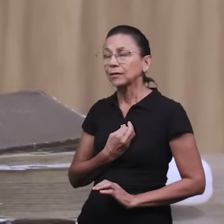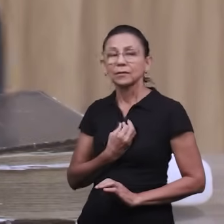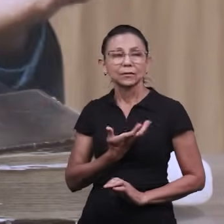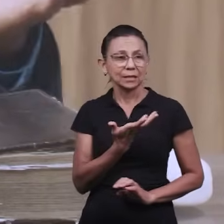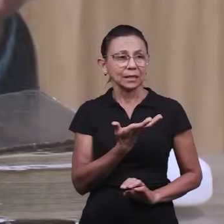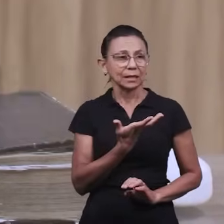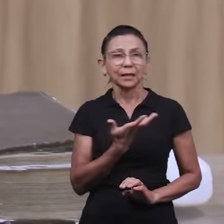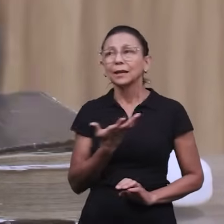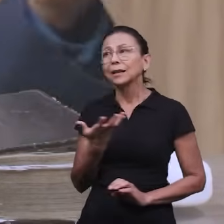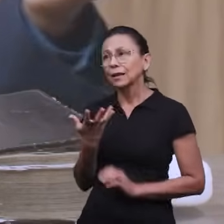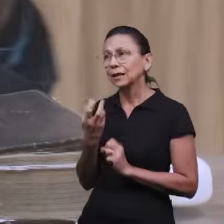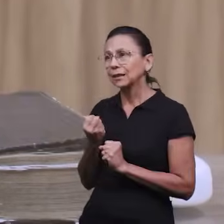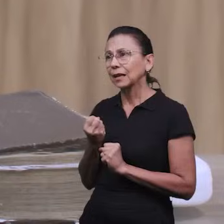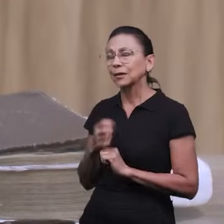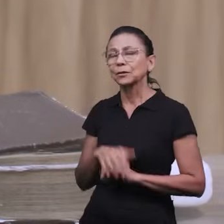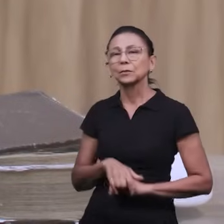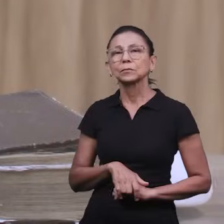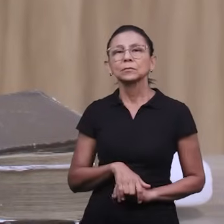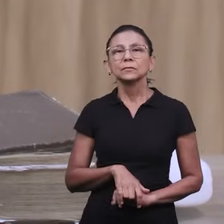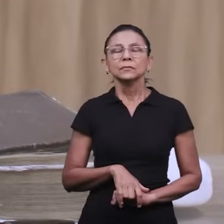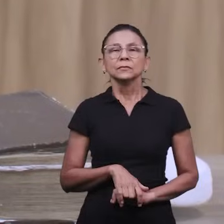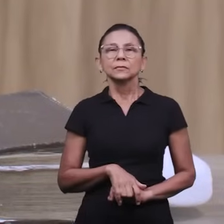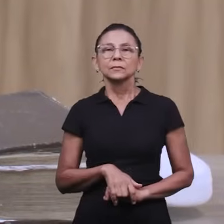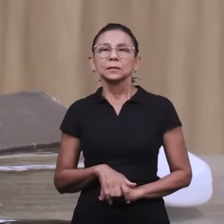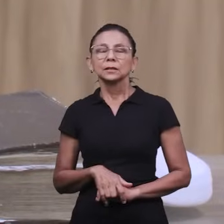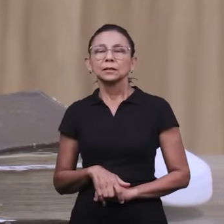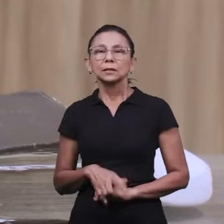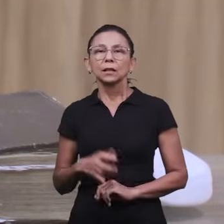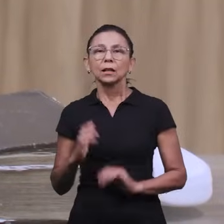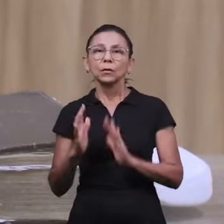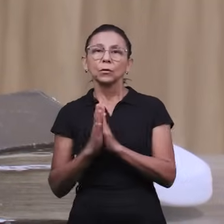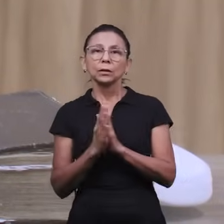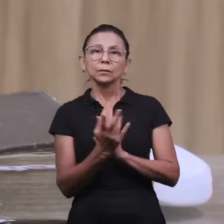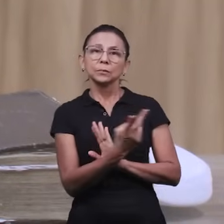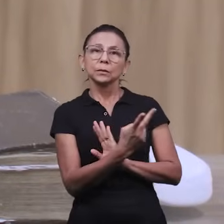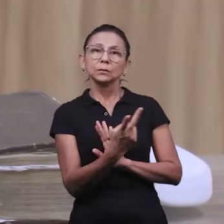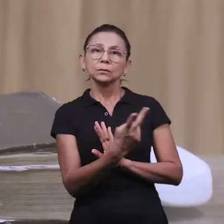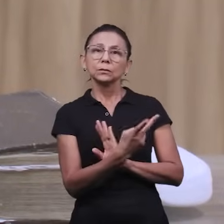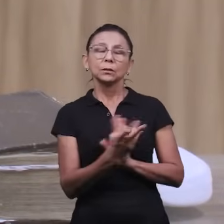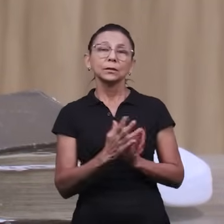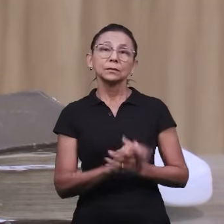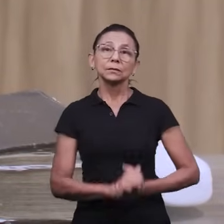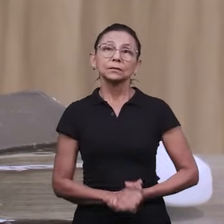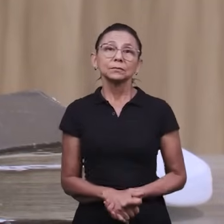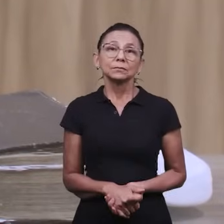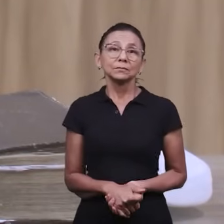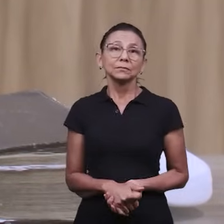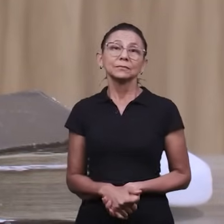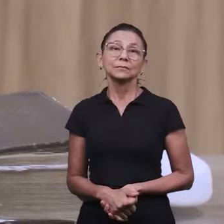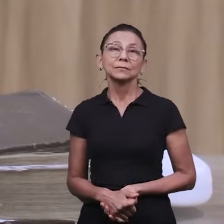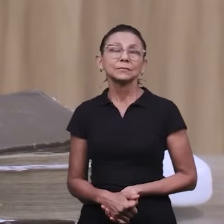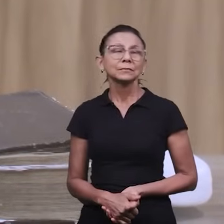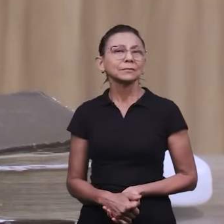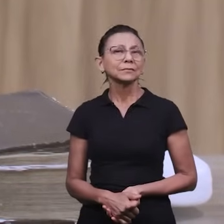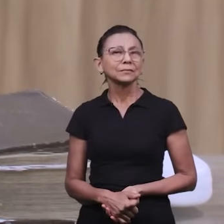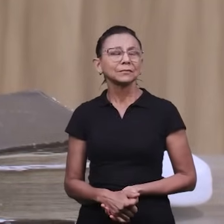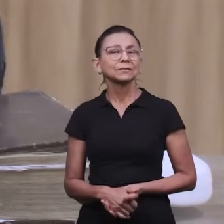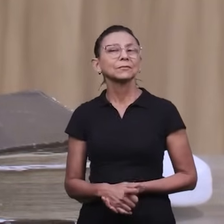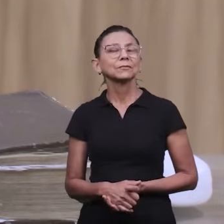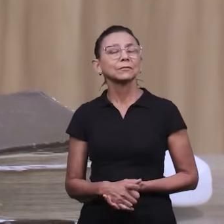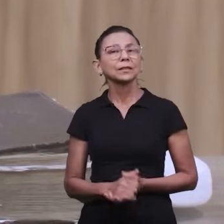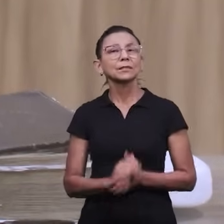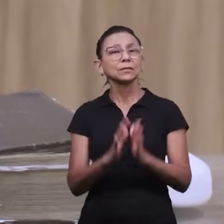nós oramos com eles, os dois. E ali eles ficaram satisfeitos. Ele falou assim, pastor, depois dessa conversa, depois